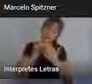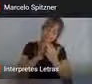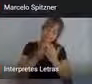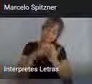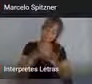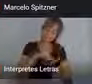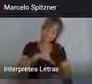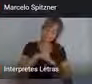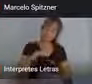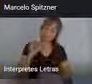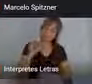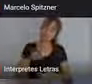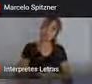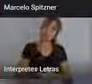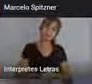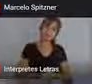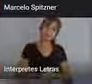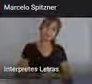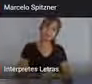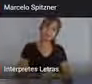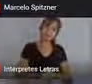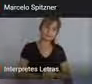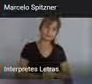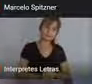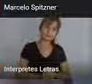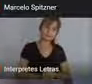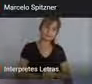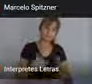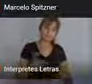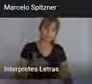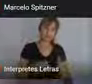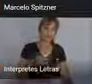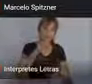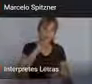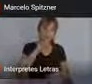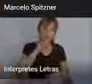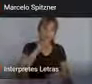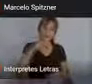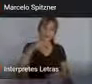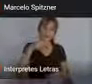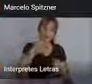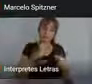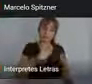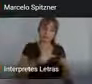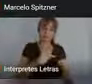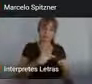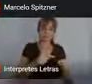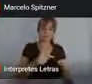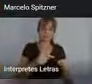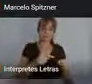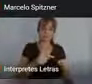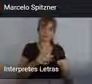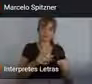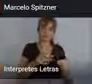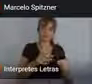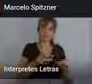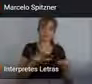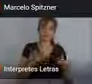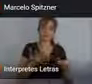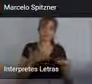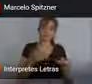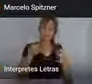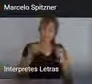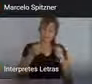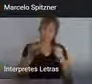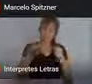professor Travaga, na realidade, fala, provoca esse pensamento, mas, na realidade, o que ele quer dizer é isso. Nós precisamos, sim,